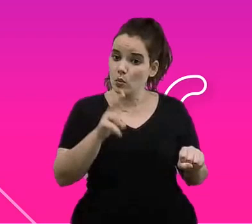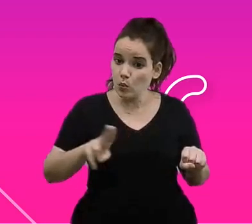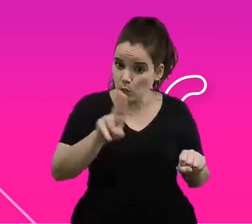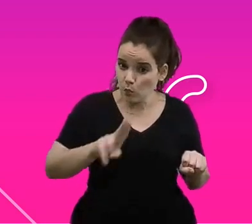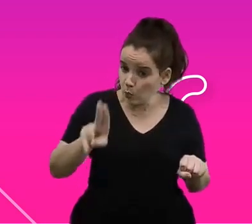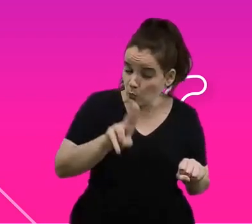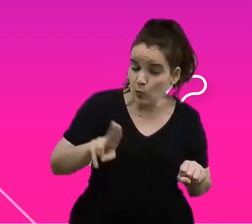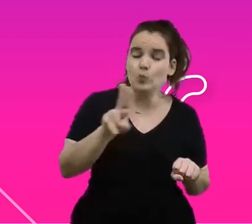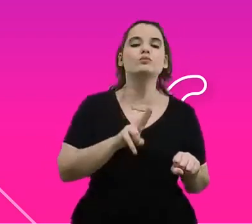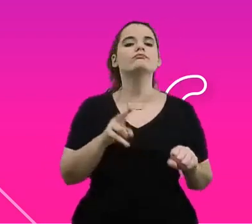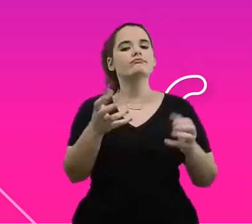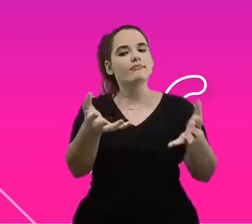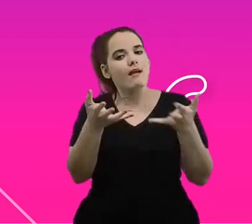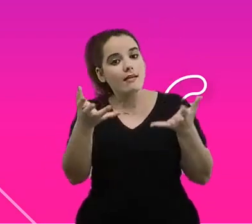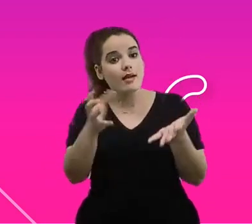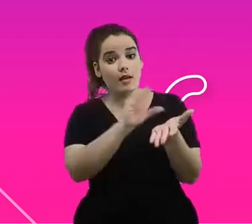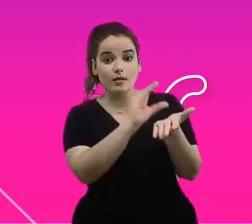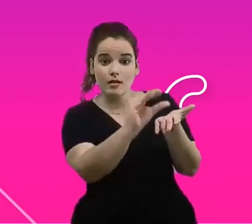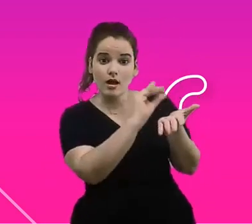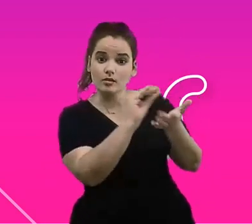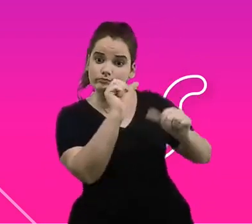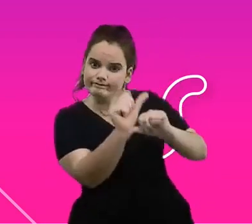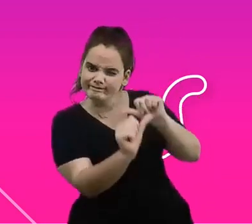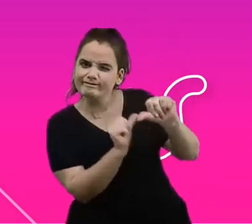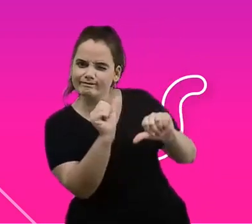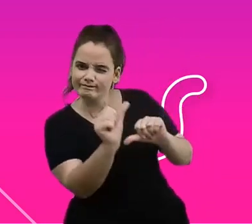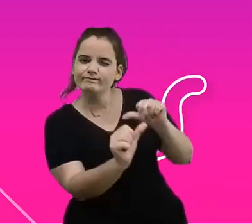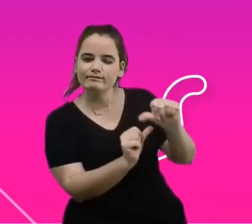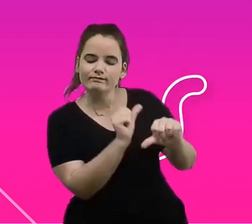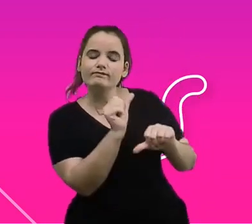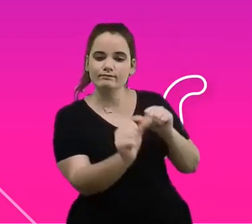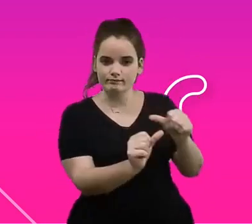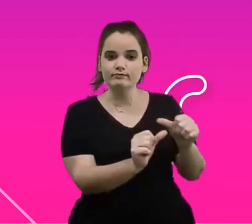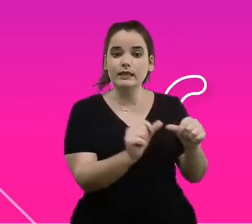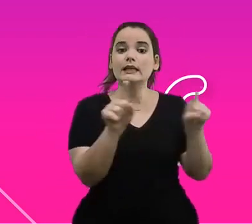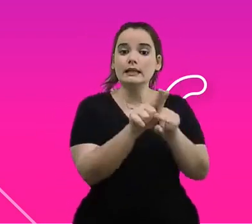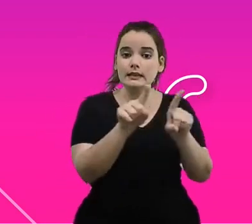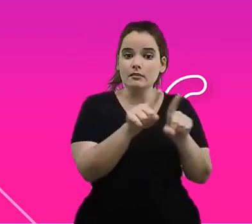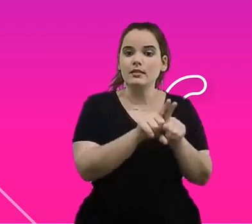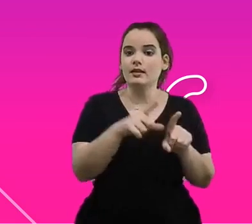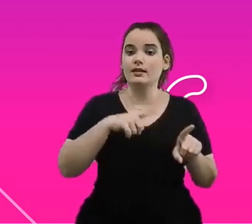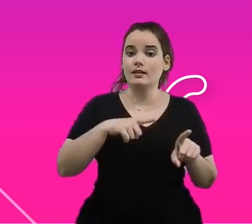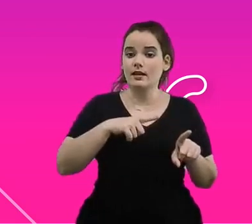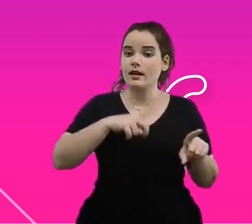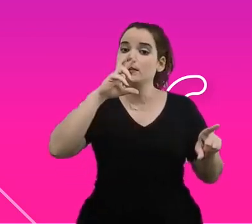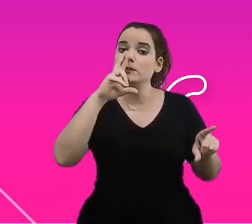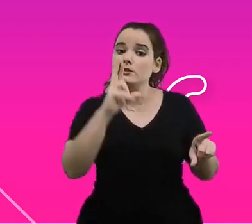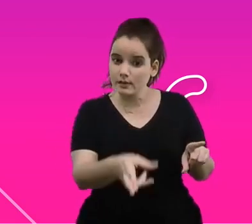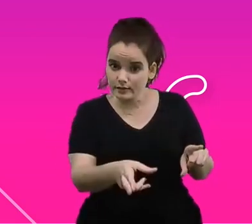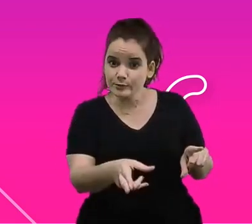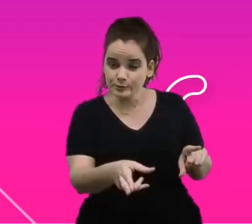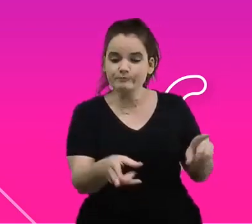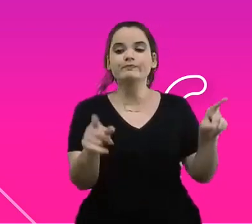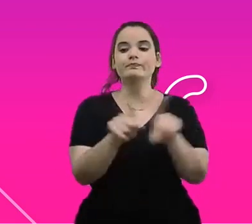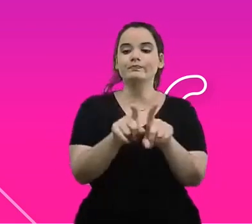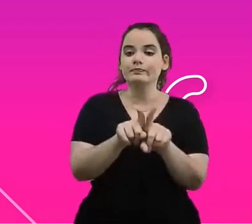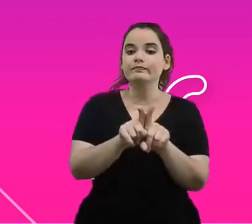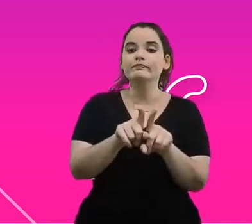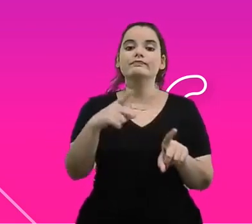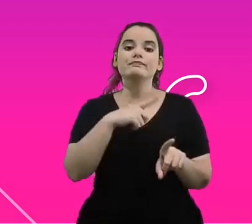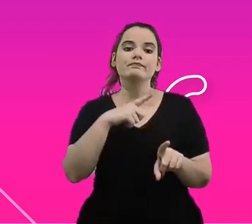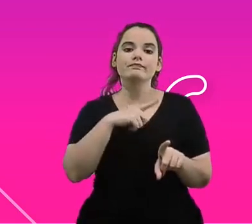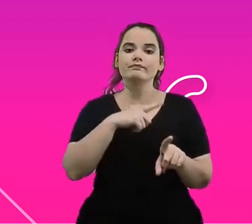transformar esses dados, o produto final que é carregado, as visualizações que a gente gera, e o